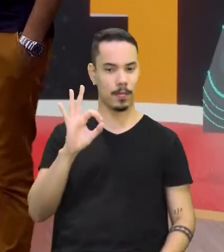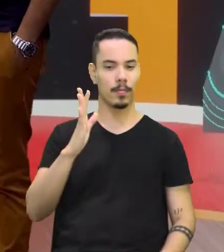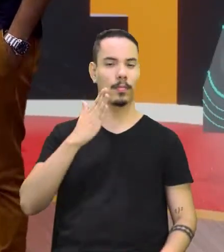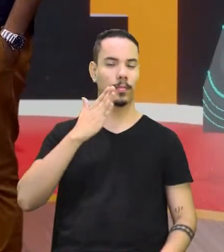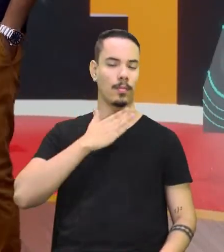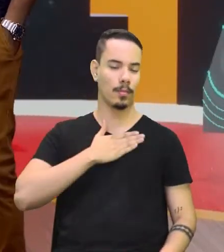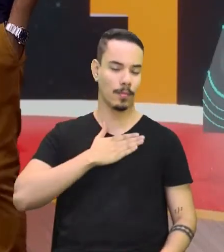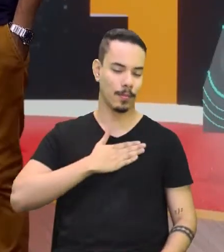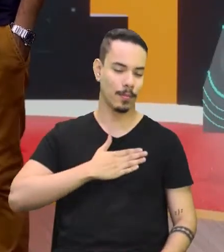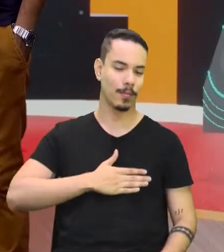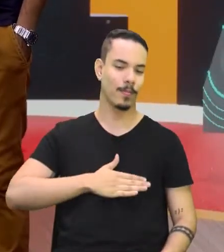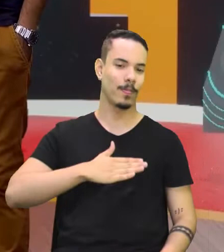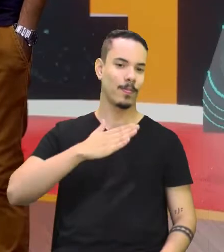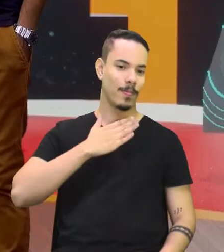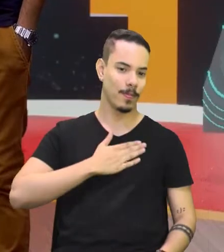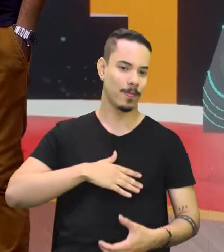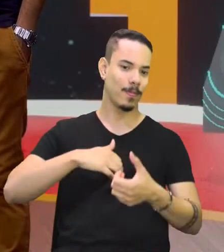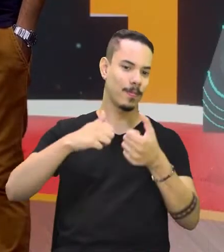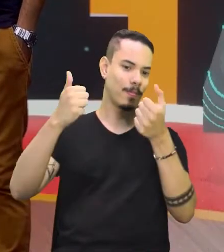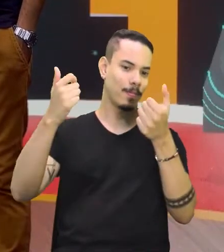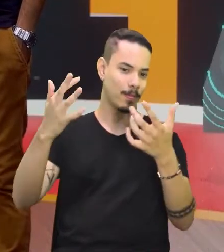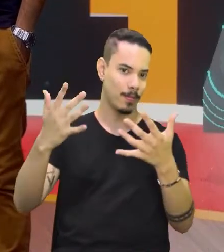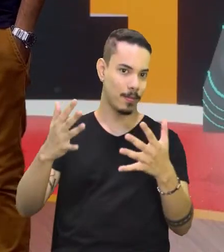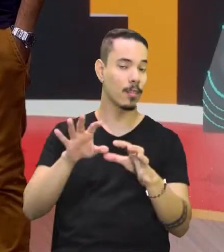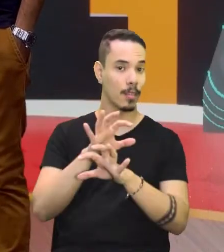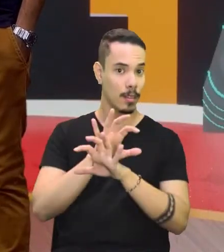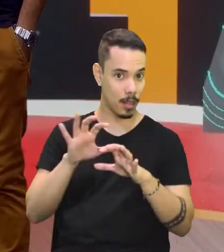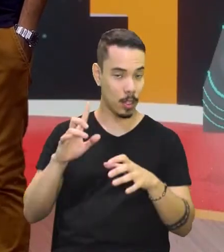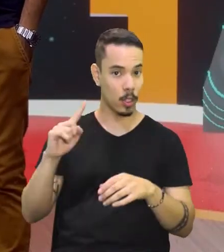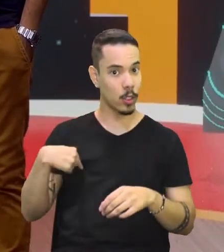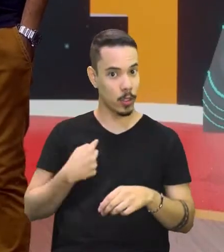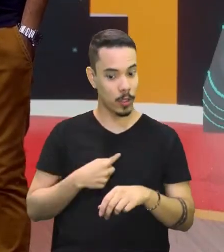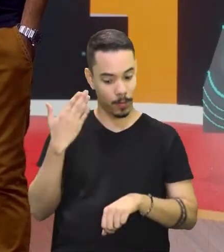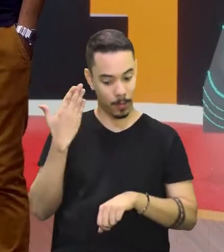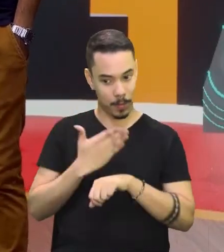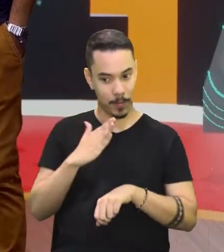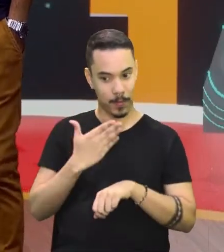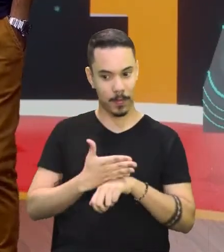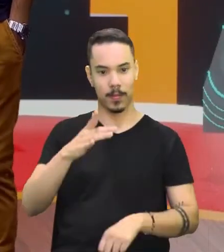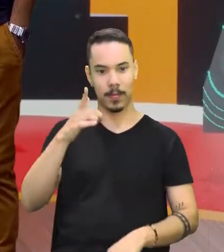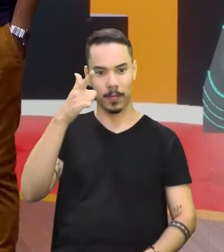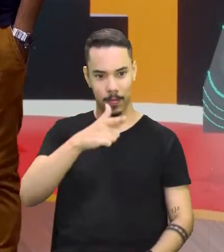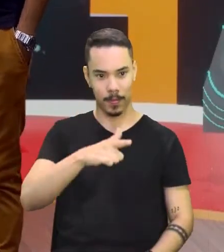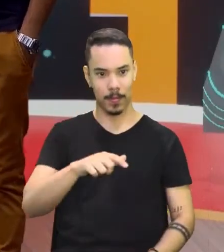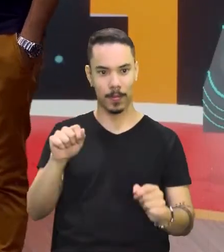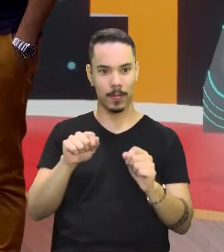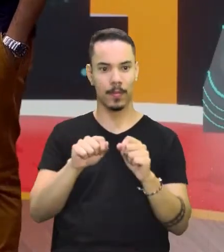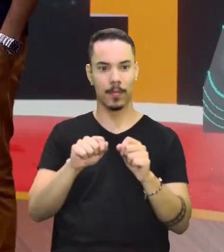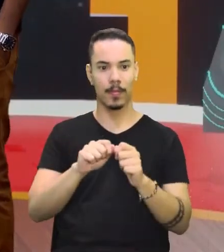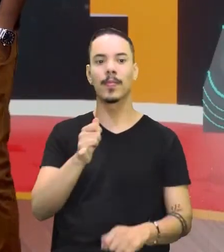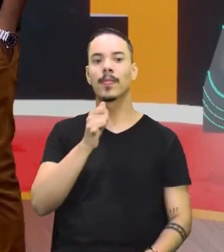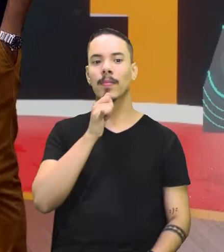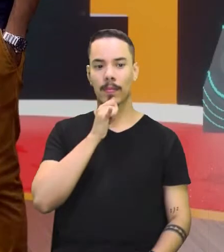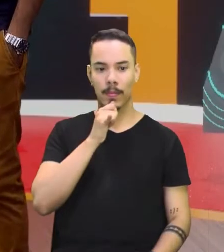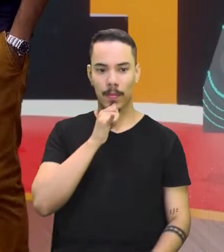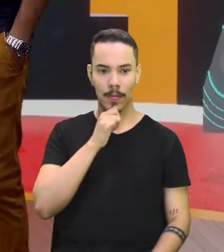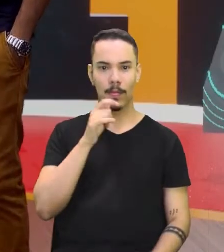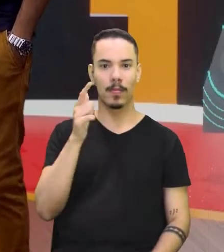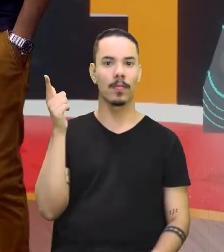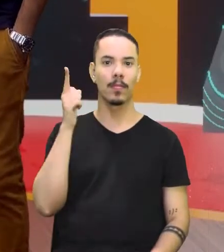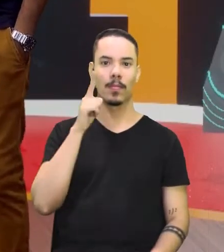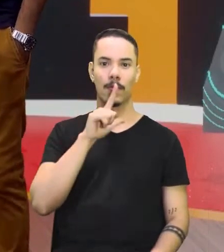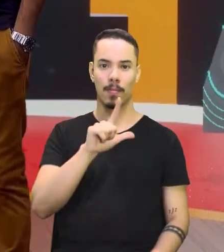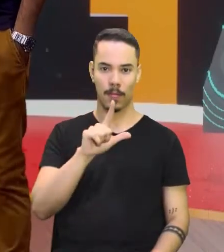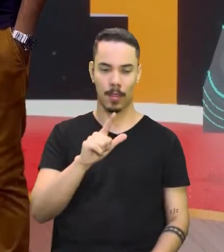galera, calma que dá tudo certo, tá? A gente vai praticar de novo, vamos fazer mais exemplos e tudo vai ficar mais